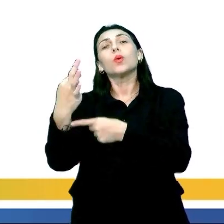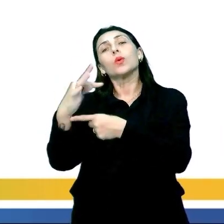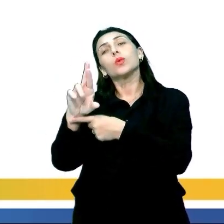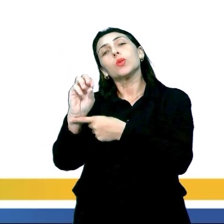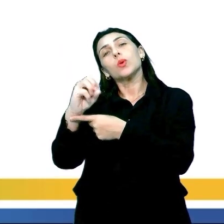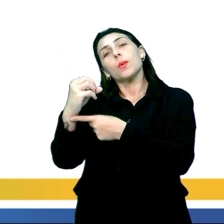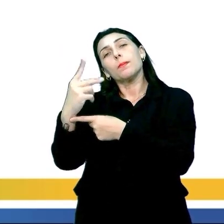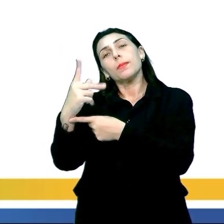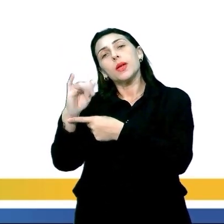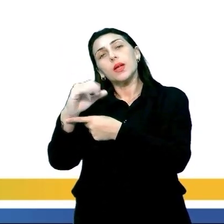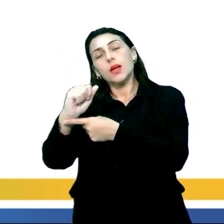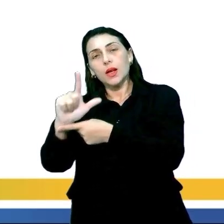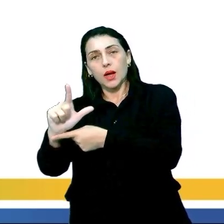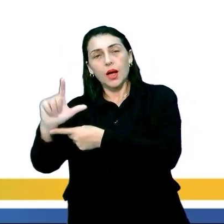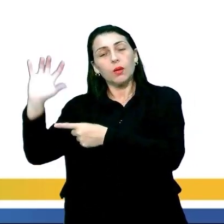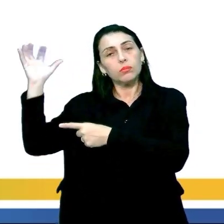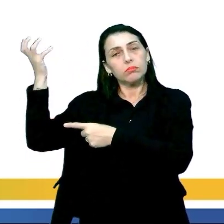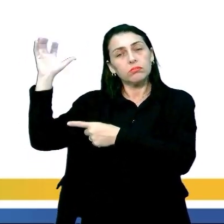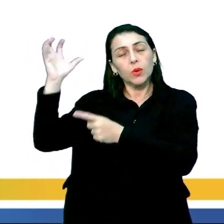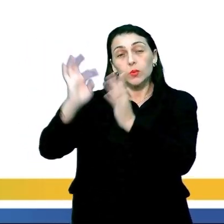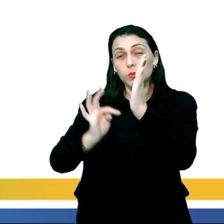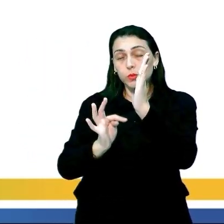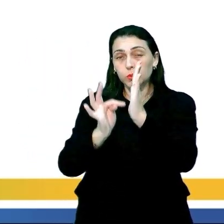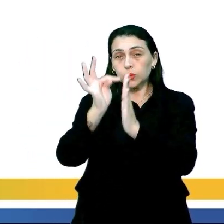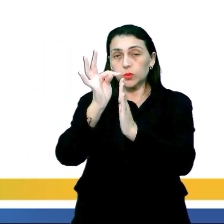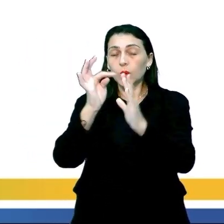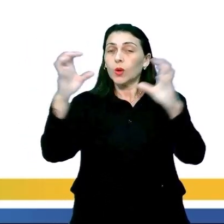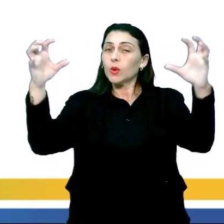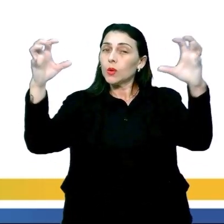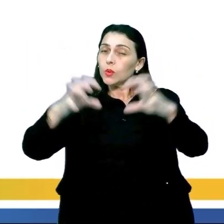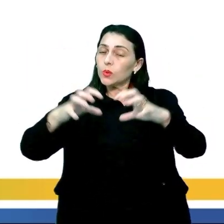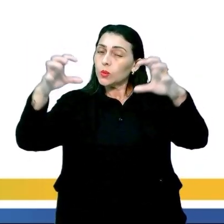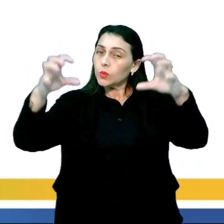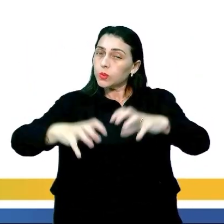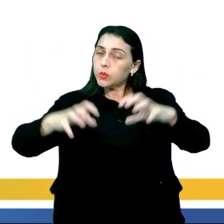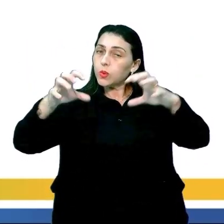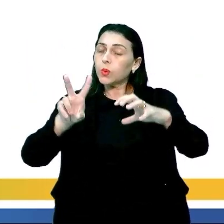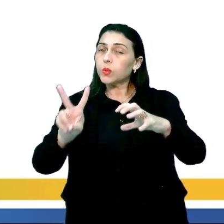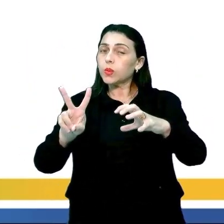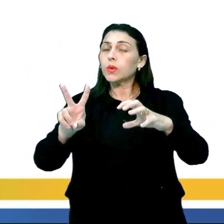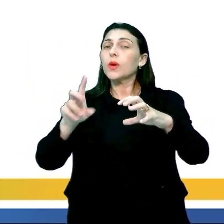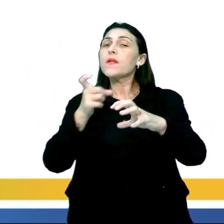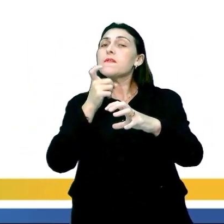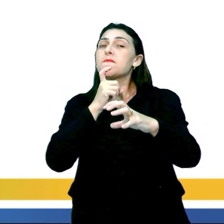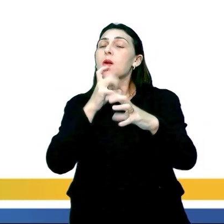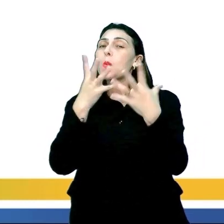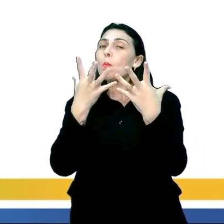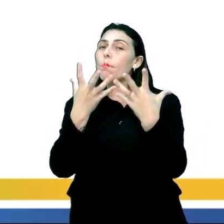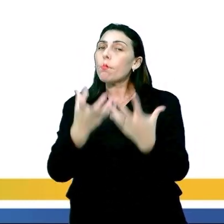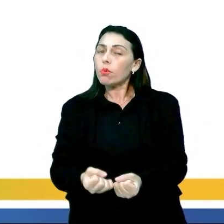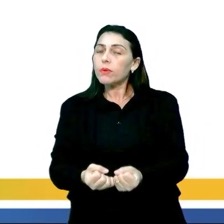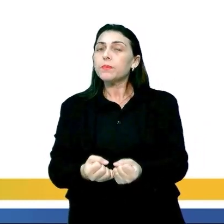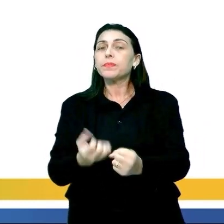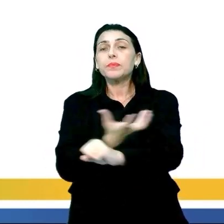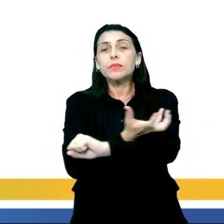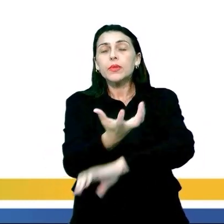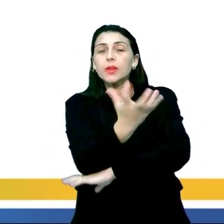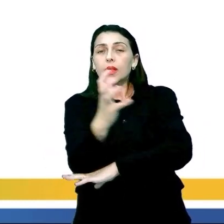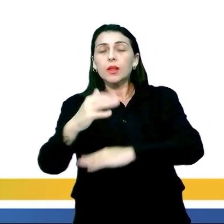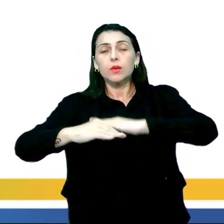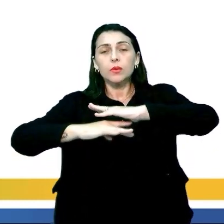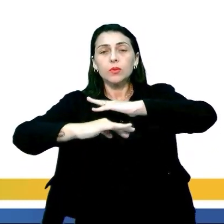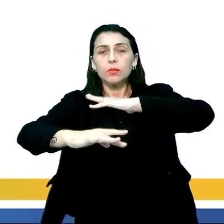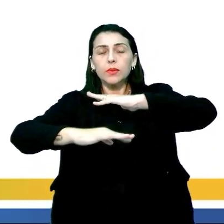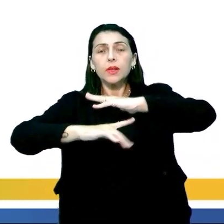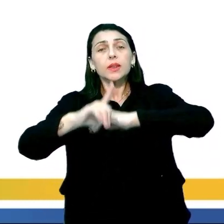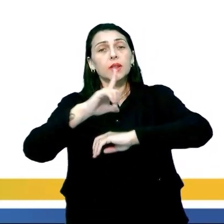tropical, com altas temperaturas e chuvas de verão chuvoso e inverno seco. A vegetação do Pantanal ela tem